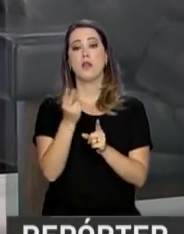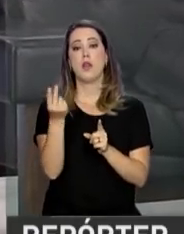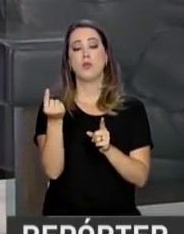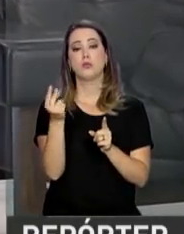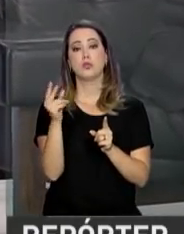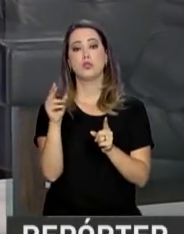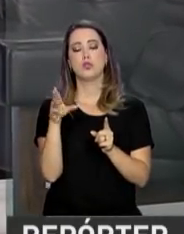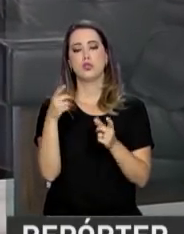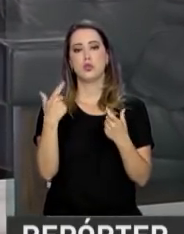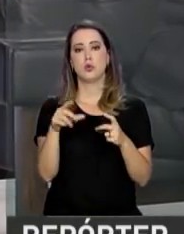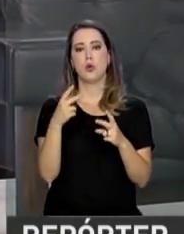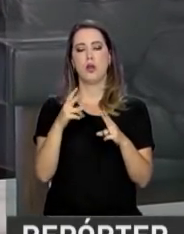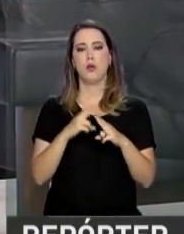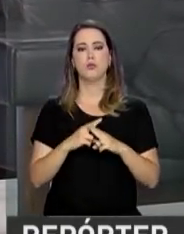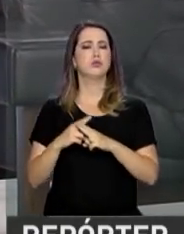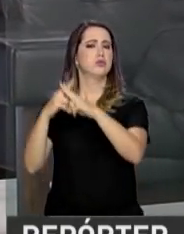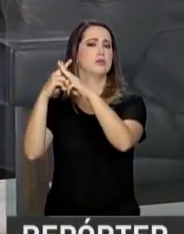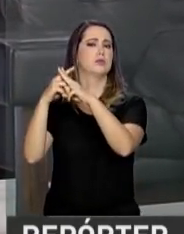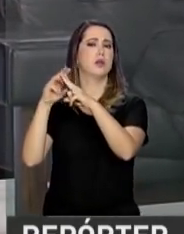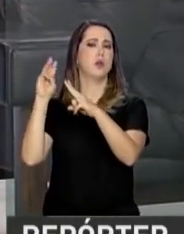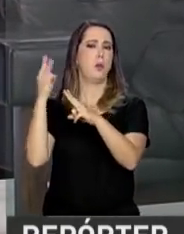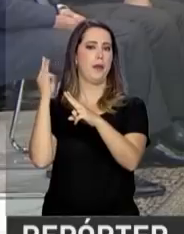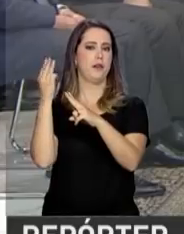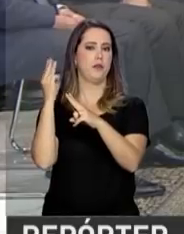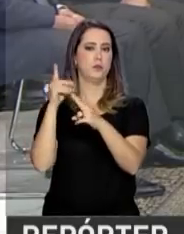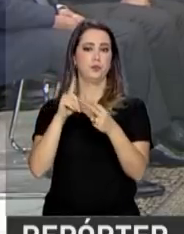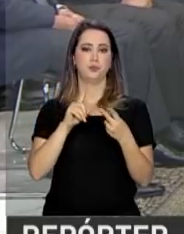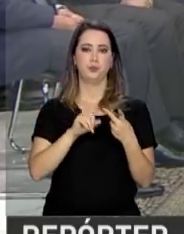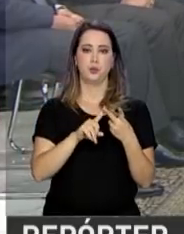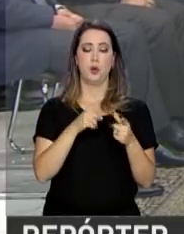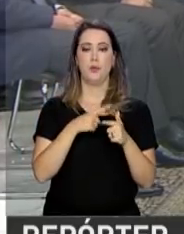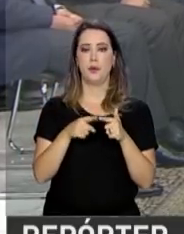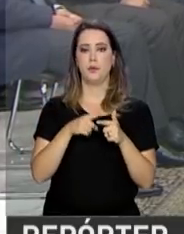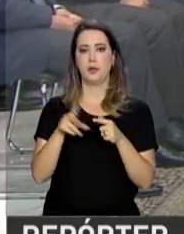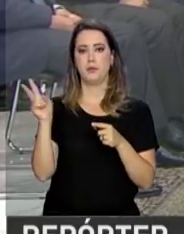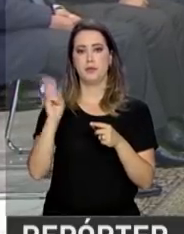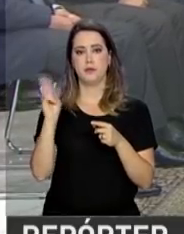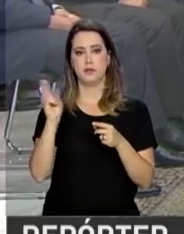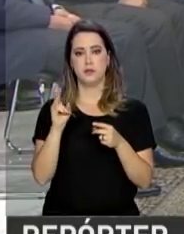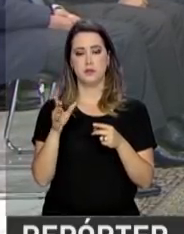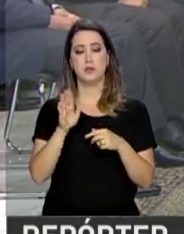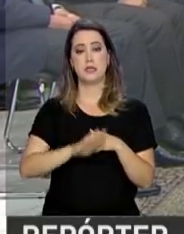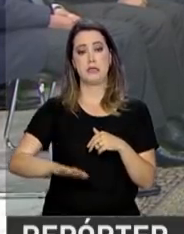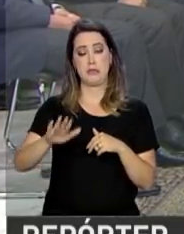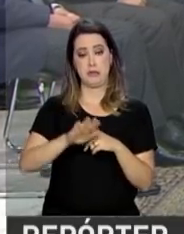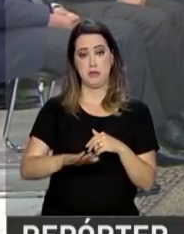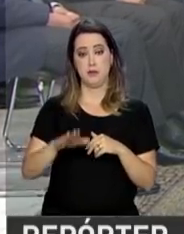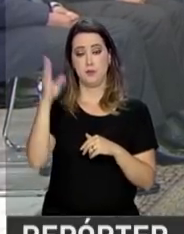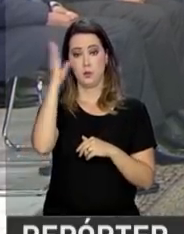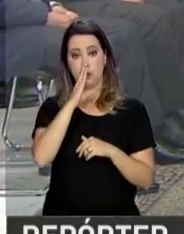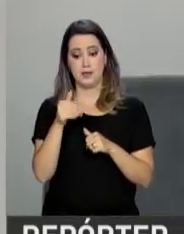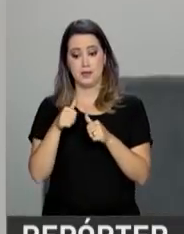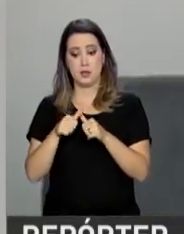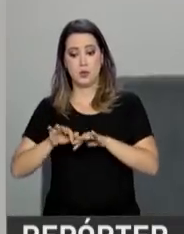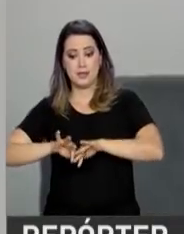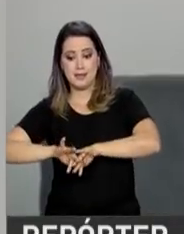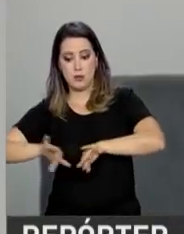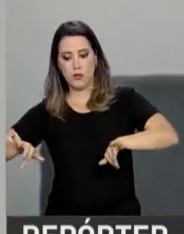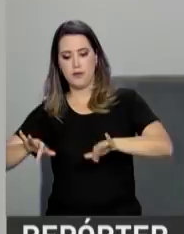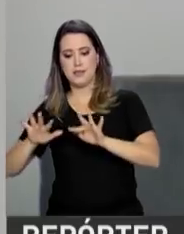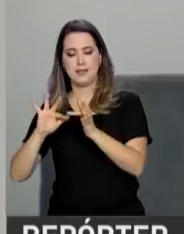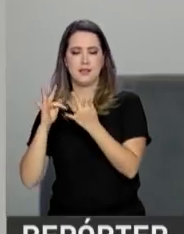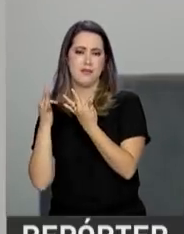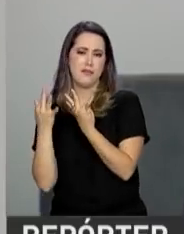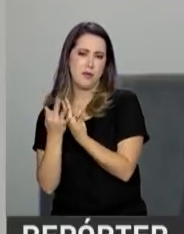em alcântara no maranhão a crise migratória na venezuela e o caso das crianças brasileiras que estão afastadas dos